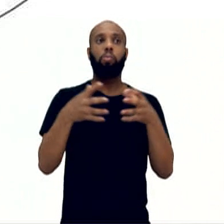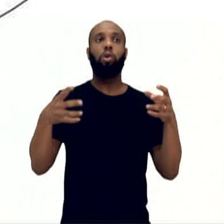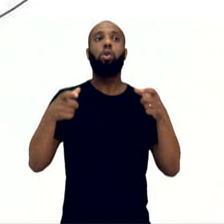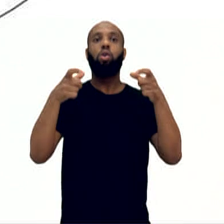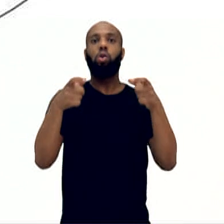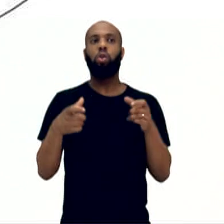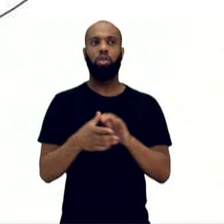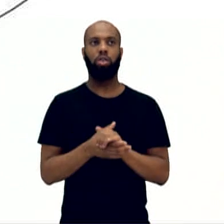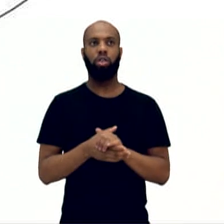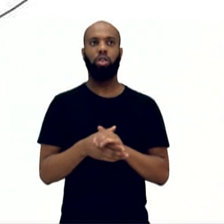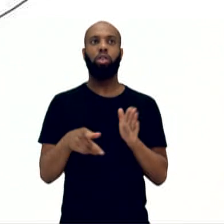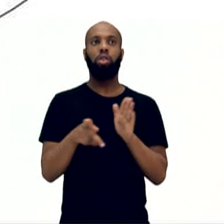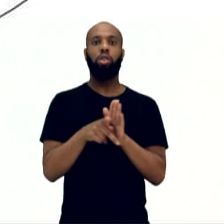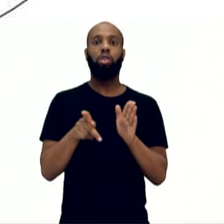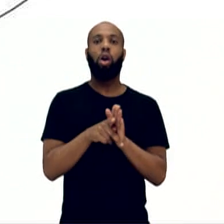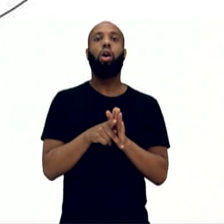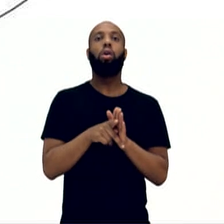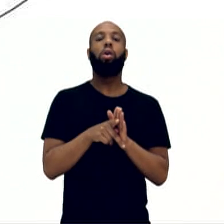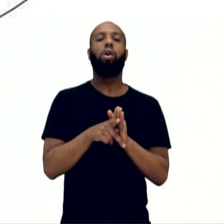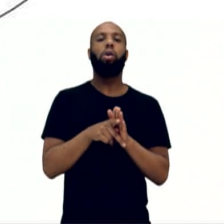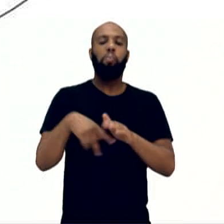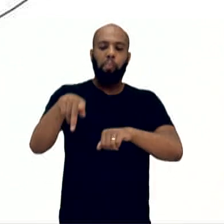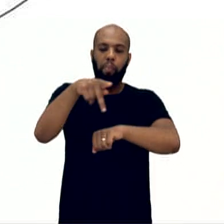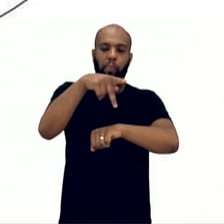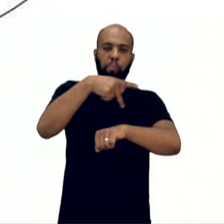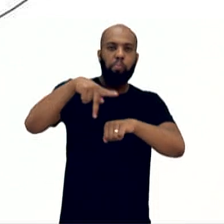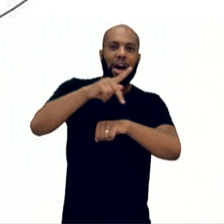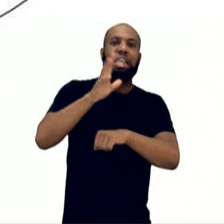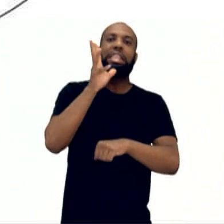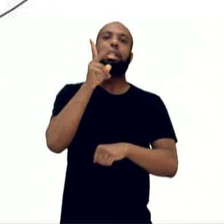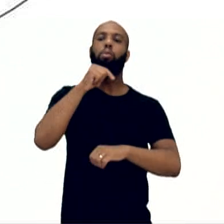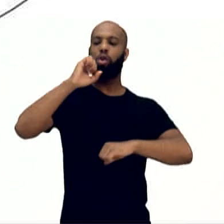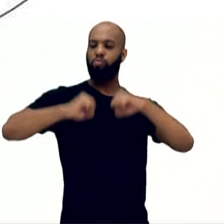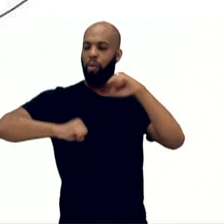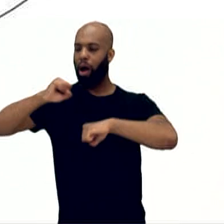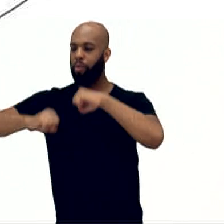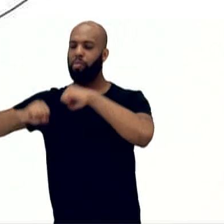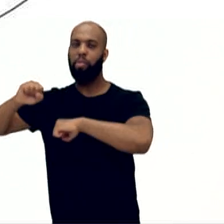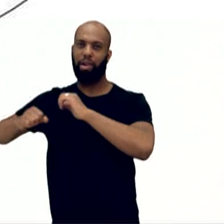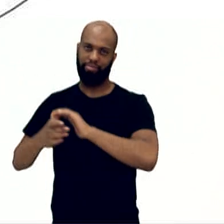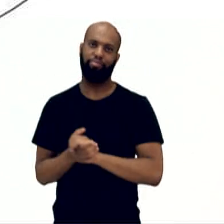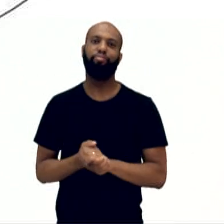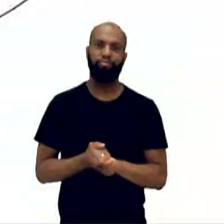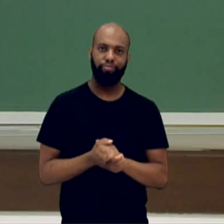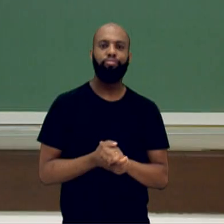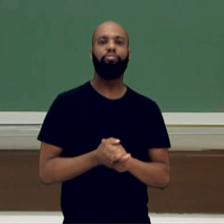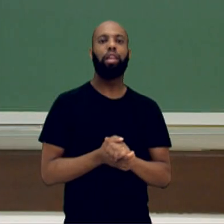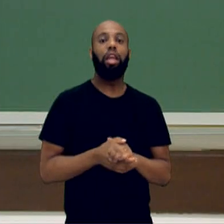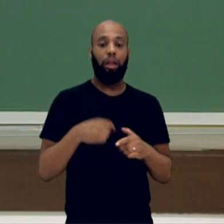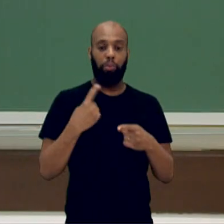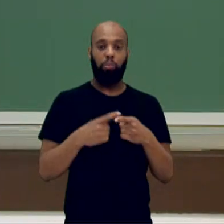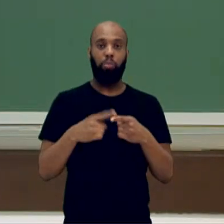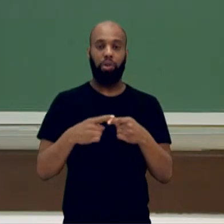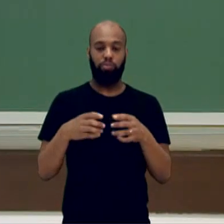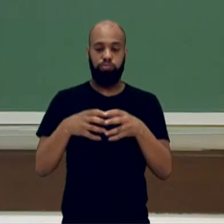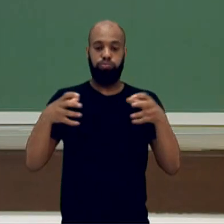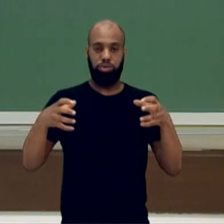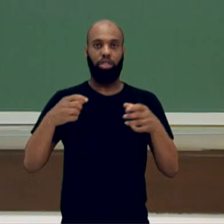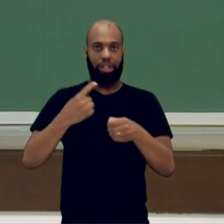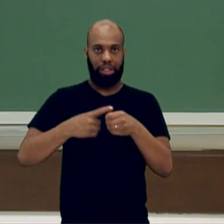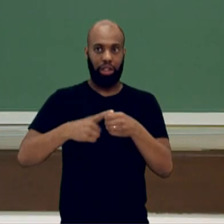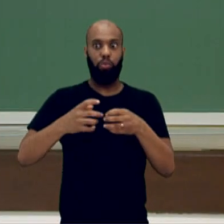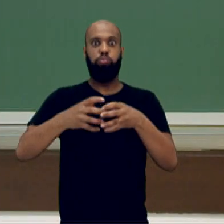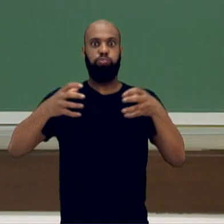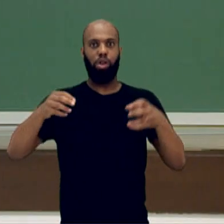maior nos países que se industrializaram tardiamente. A concentração de megacidades atualmente tem